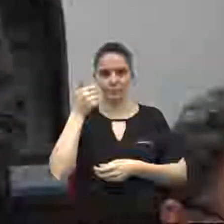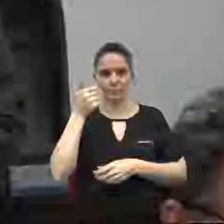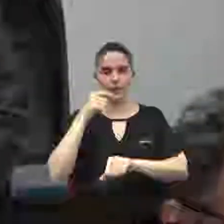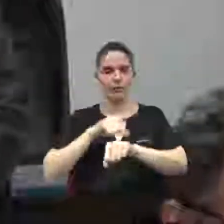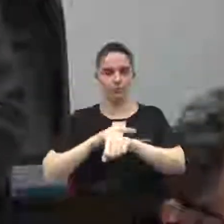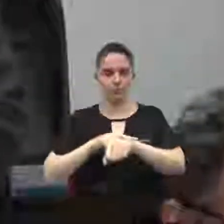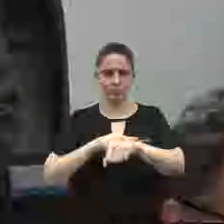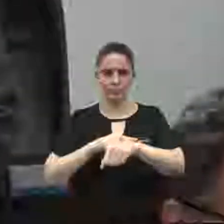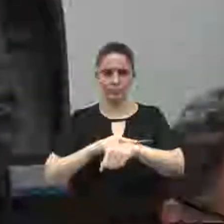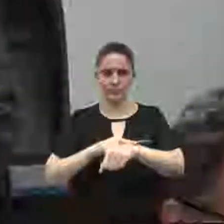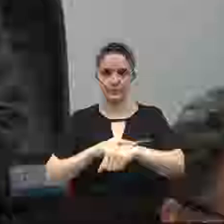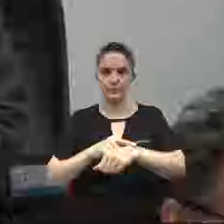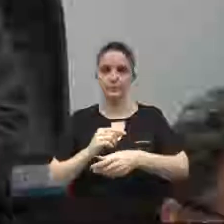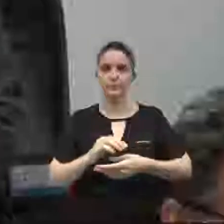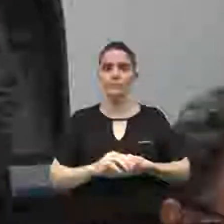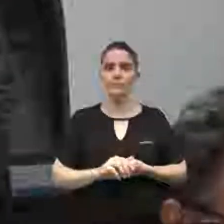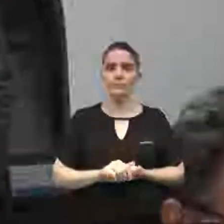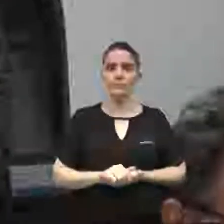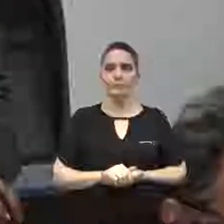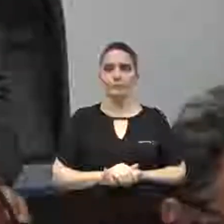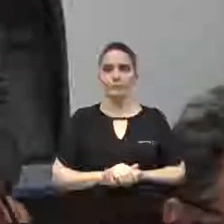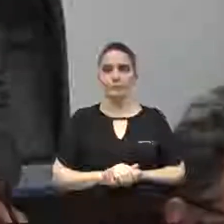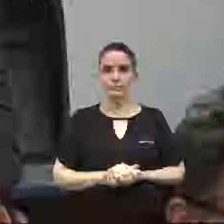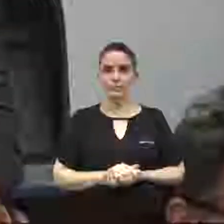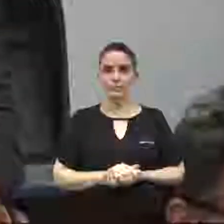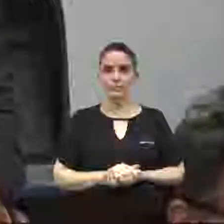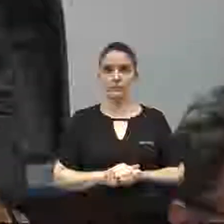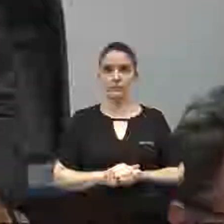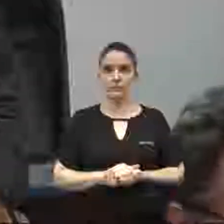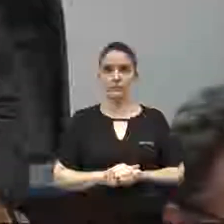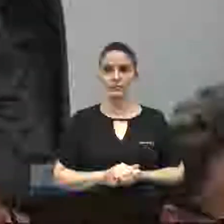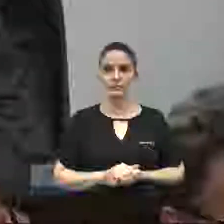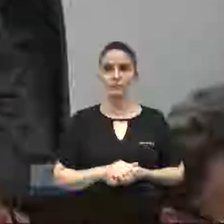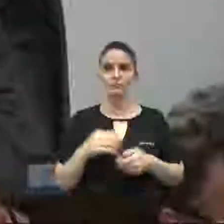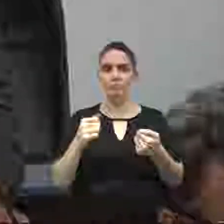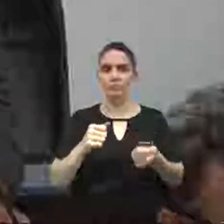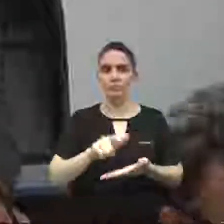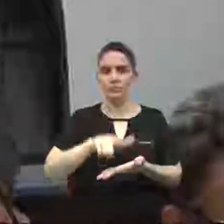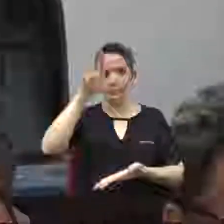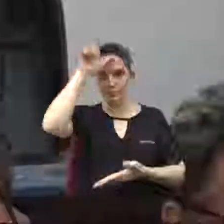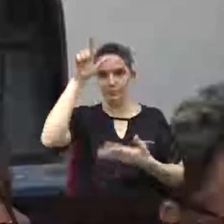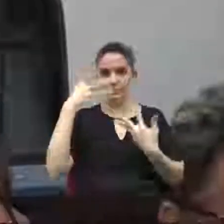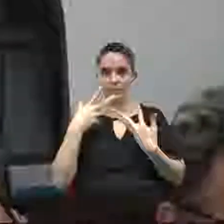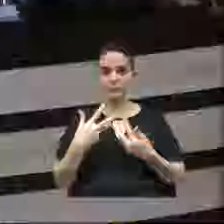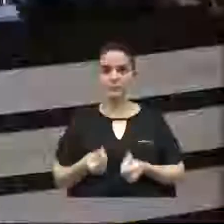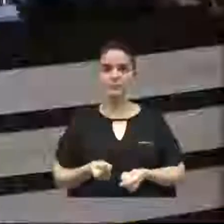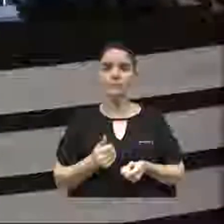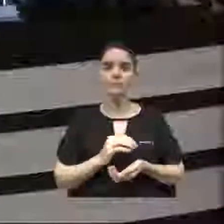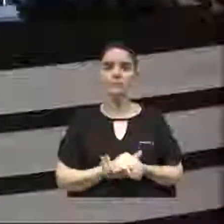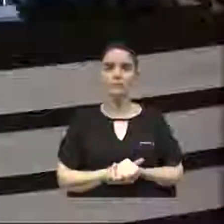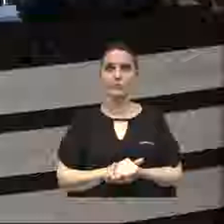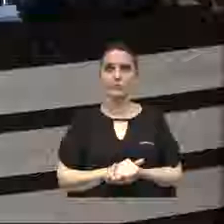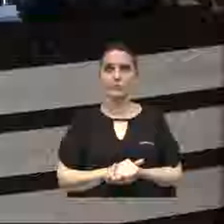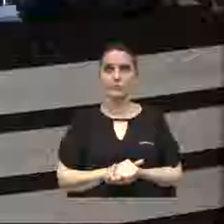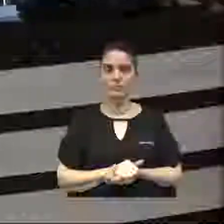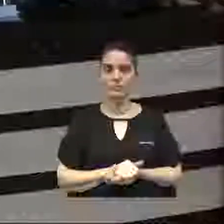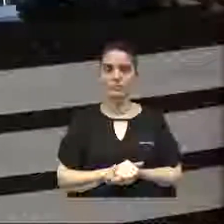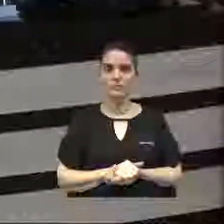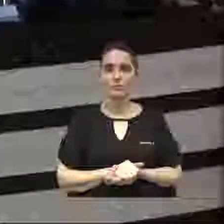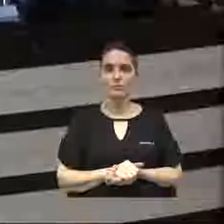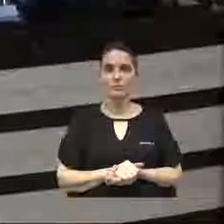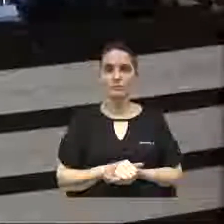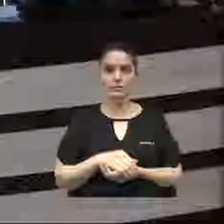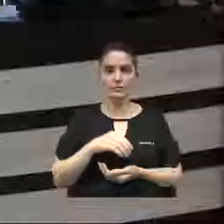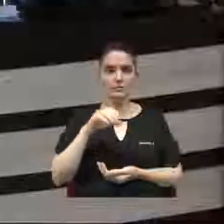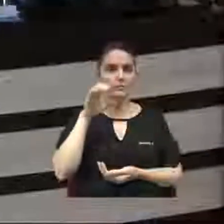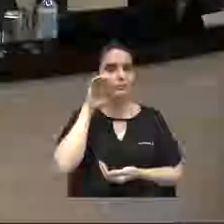tempo e ler vários requerimentos na tarde de hoje. Eu De preciso anuência dos líderes, né? Eu preciso Obrigado, da presidente. anuência dos líderes.